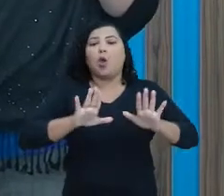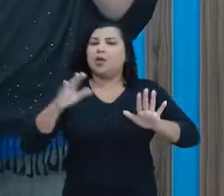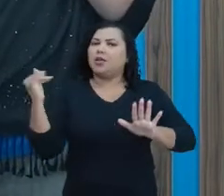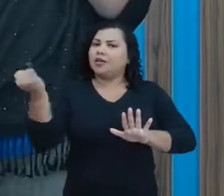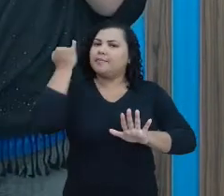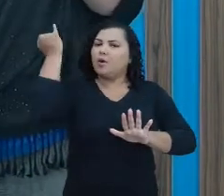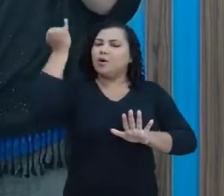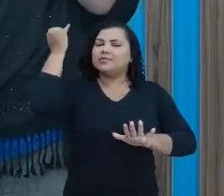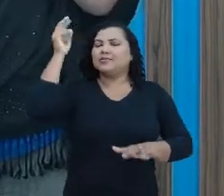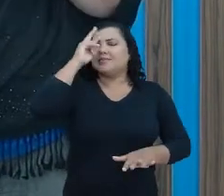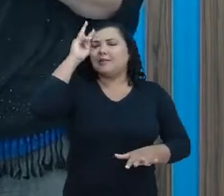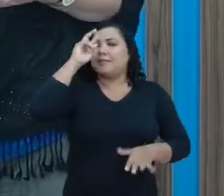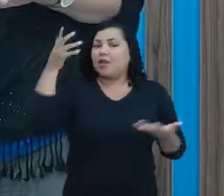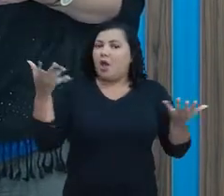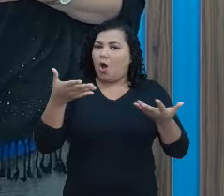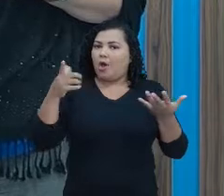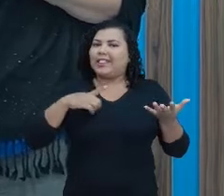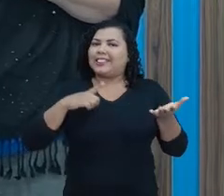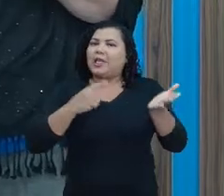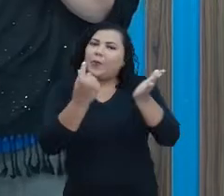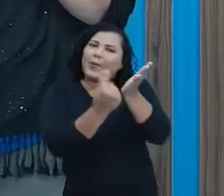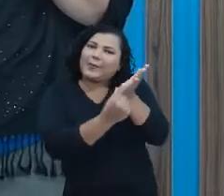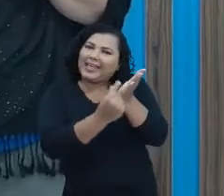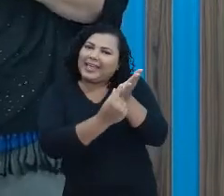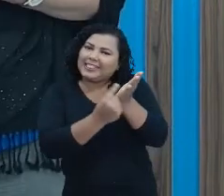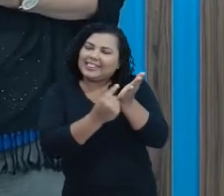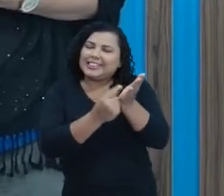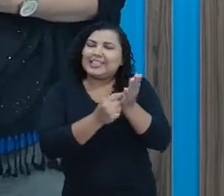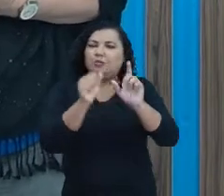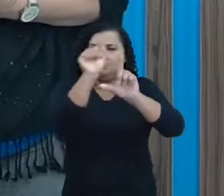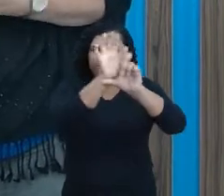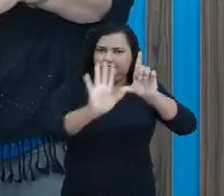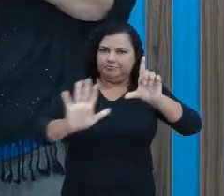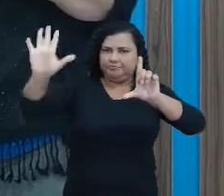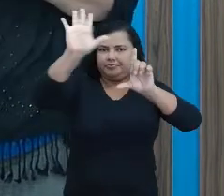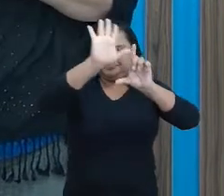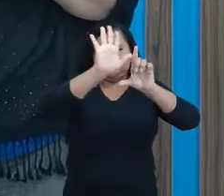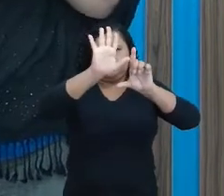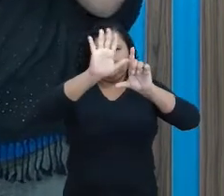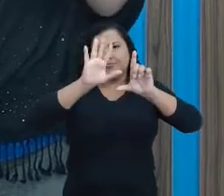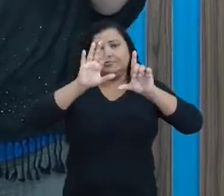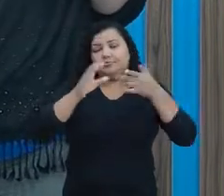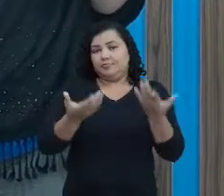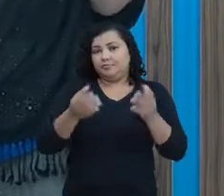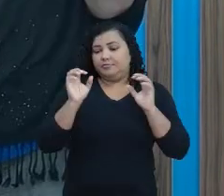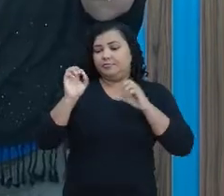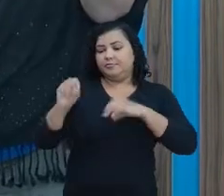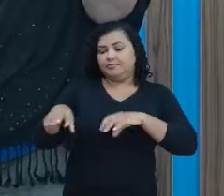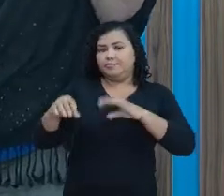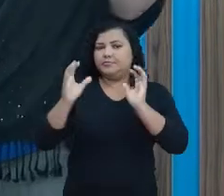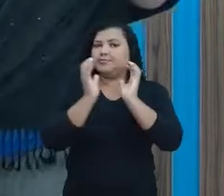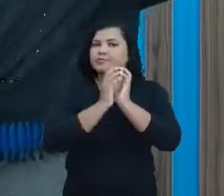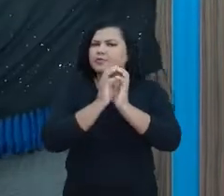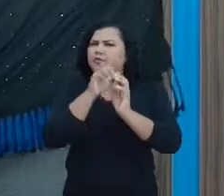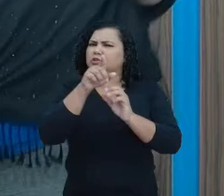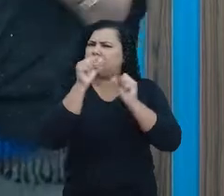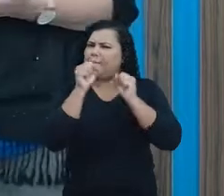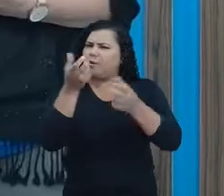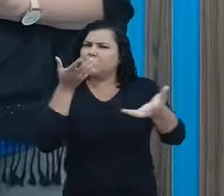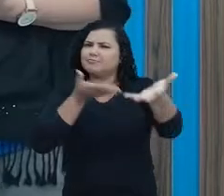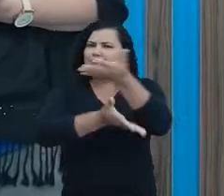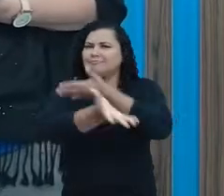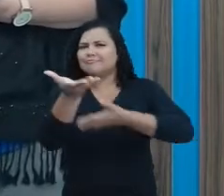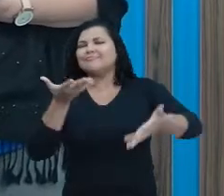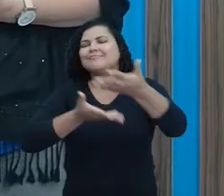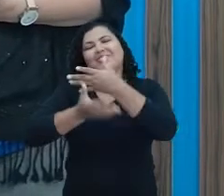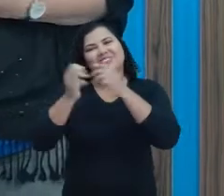que agora a gente tem a plataforma Educa Recife. Essa plataforma vai possibilitar a interação de vocês com a gente